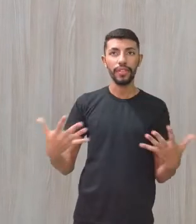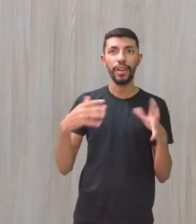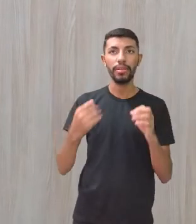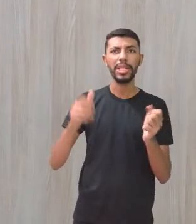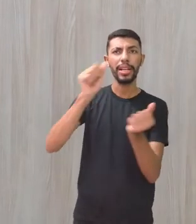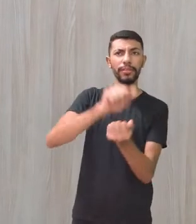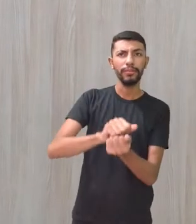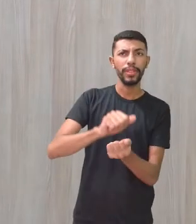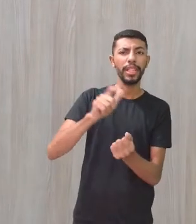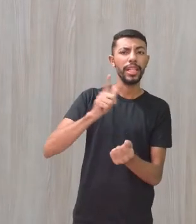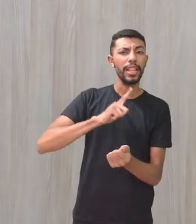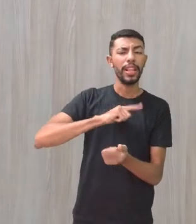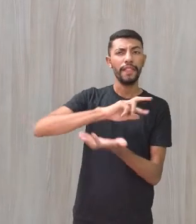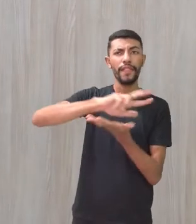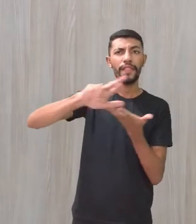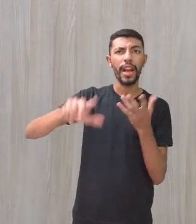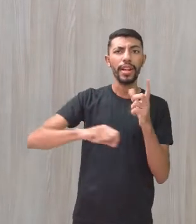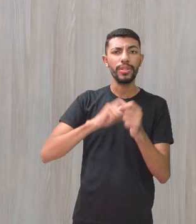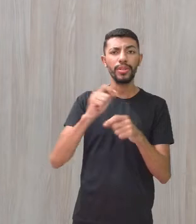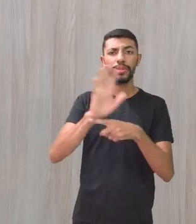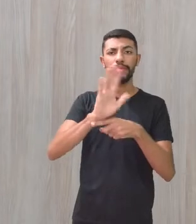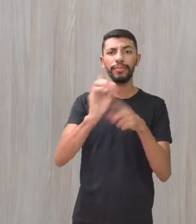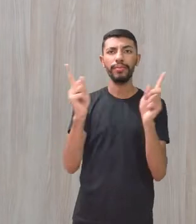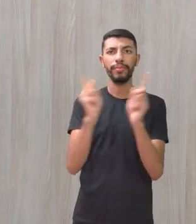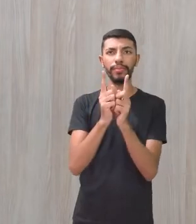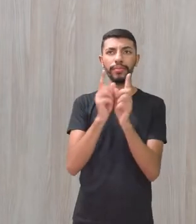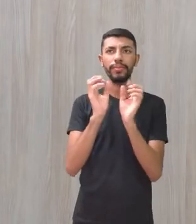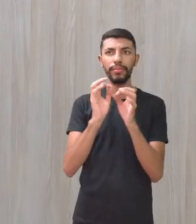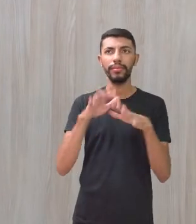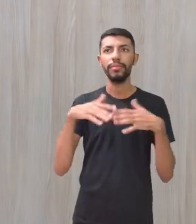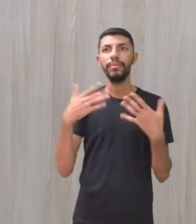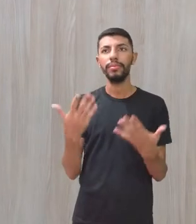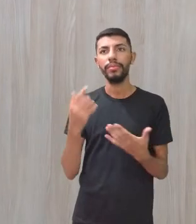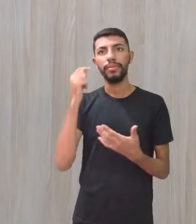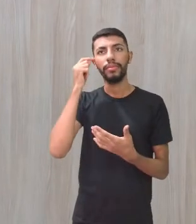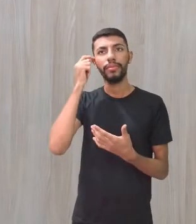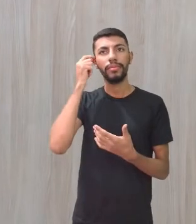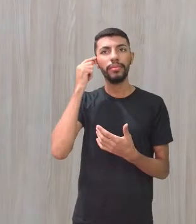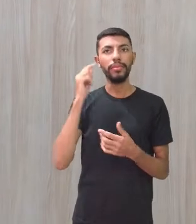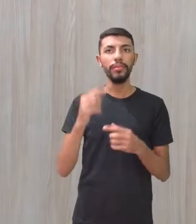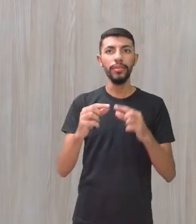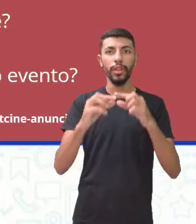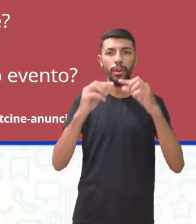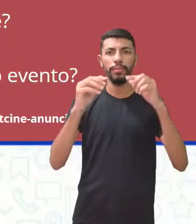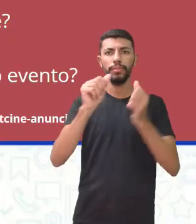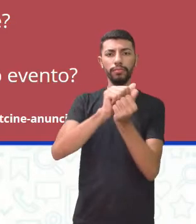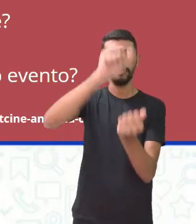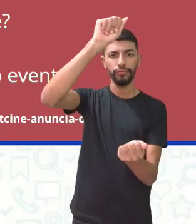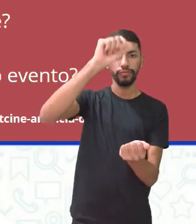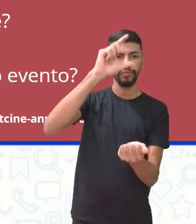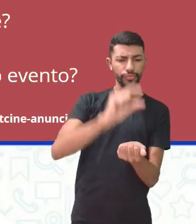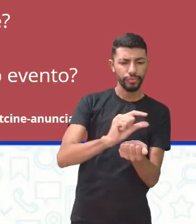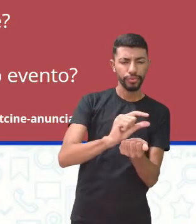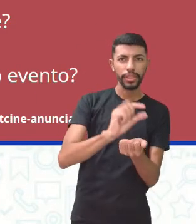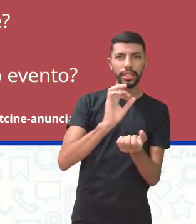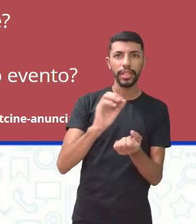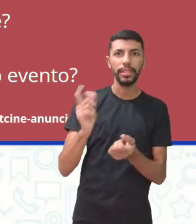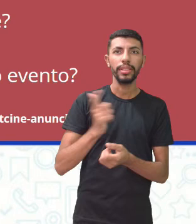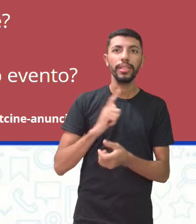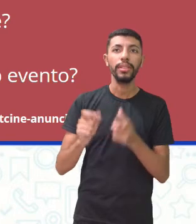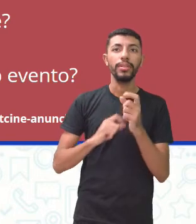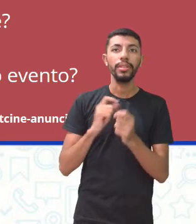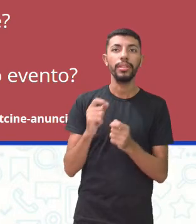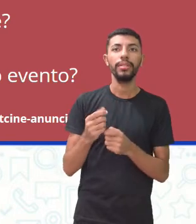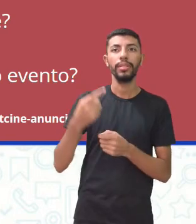aconteceu no Cinema São Luís. Abaixo do título principal e da imagem que eles usaram, a gente